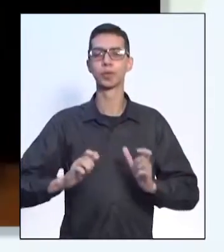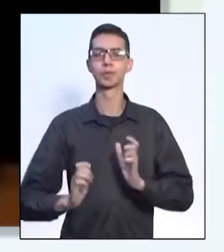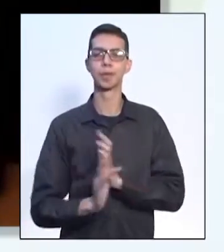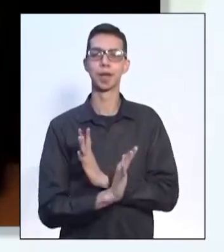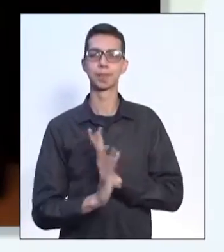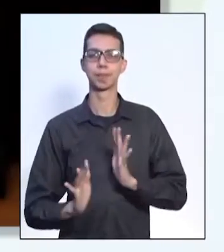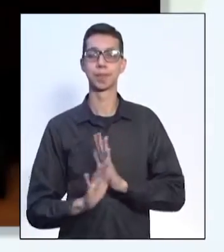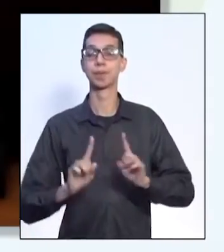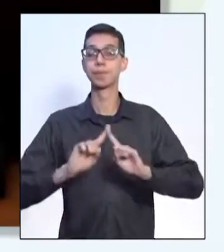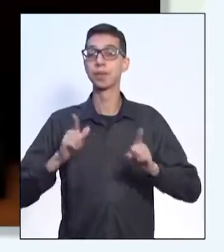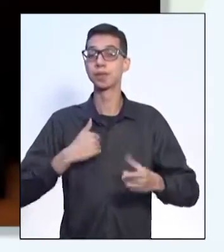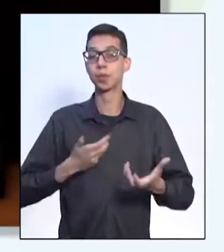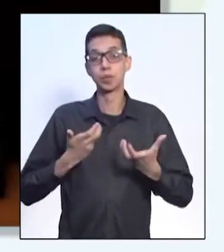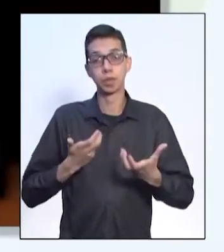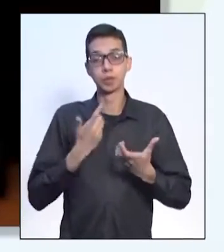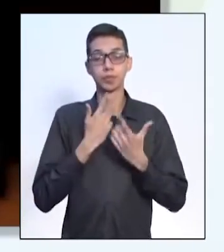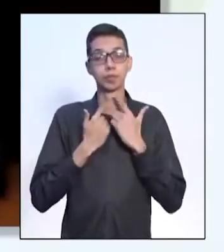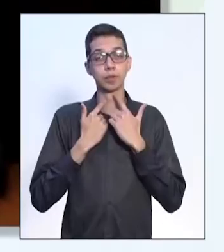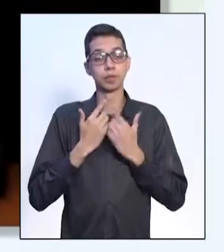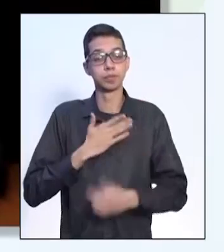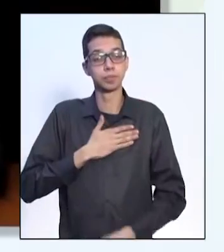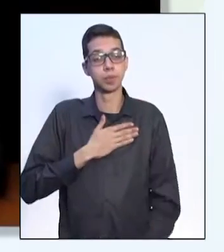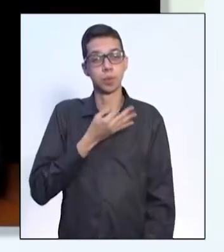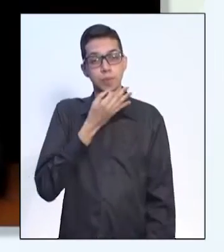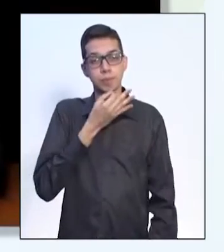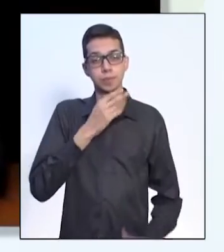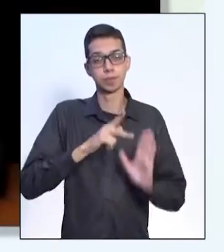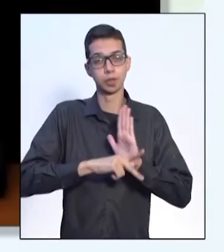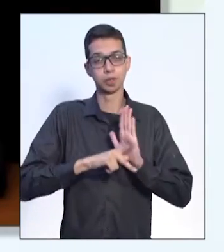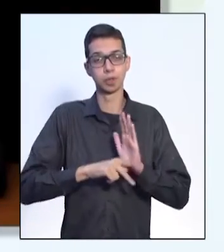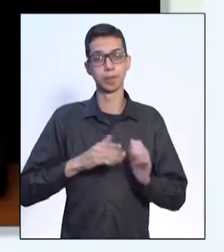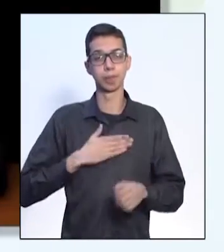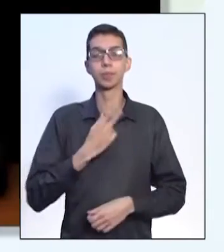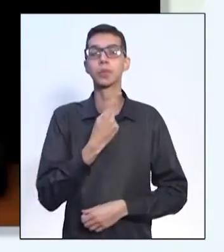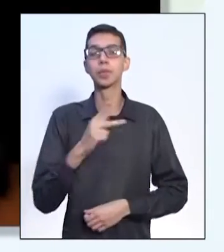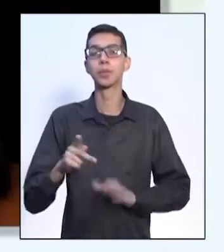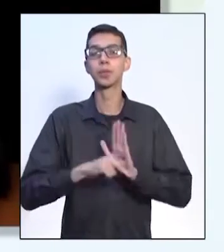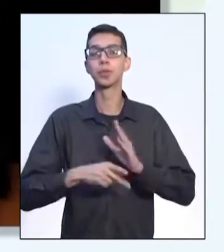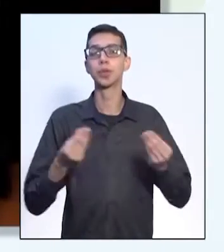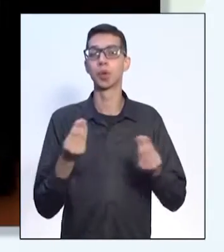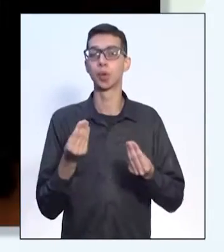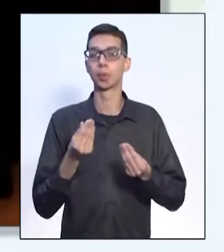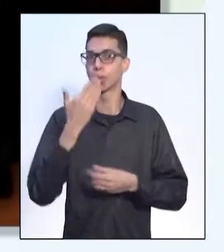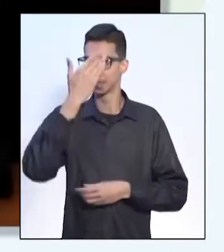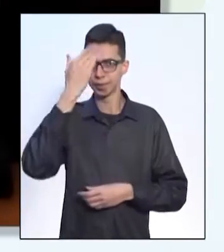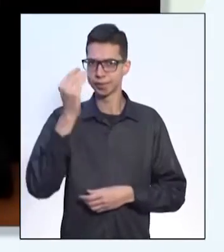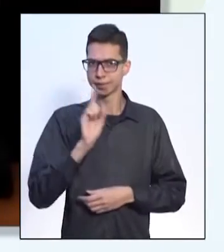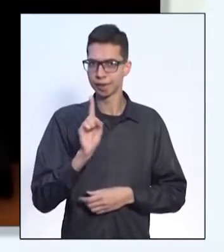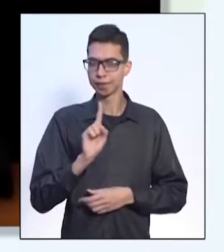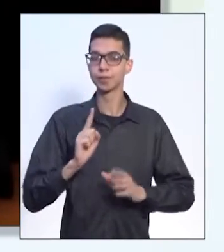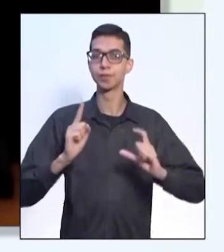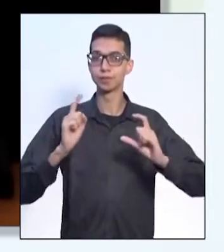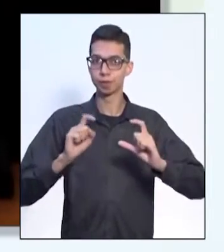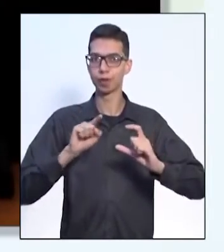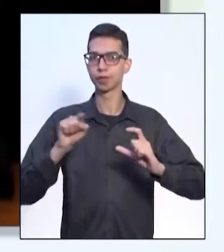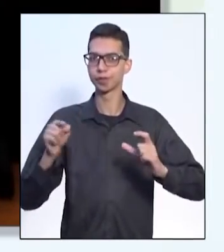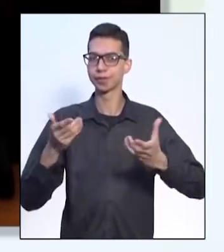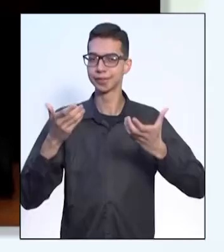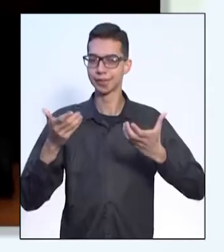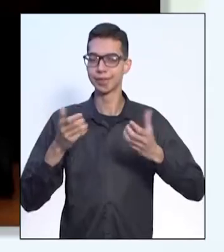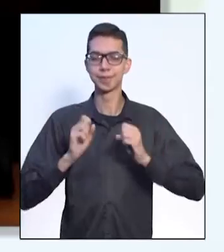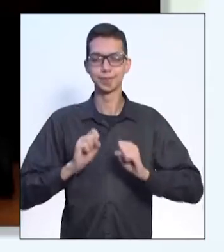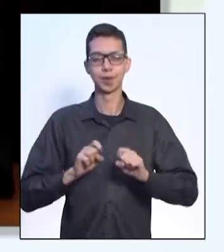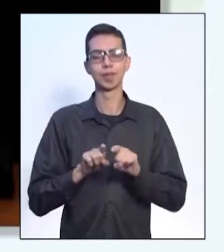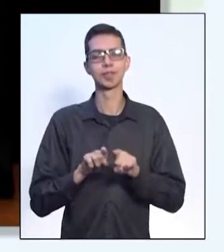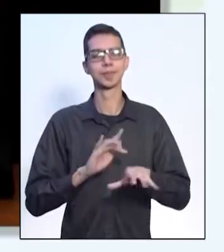E vocês? Como que ficou o projeto de vocês? Não esqueçam de tirar uma foto, se vocês quiserem e puderem, e compartilharem